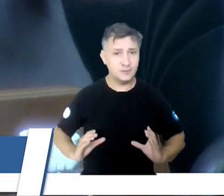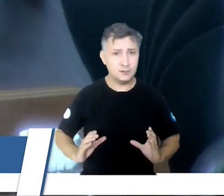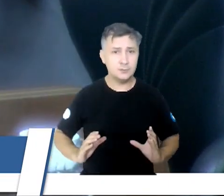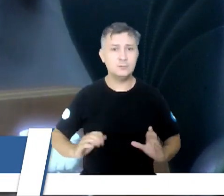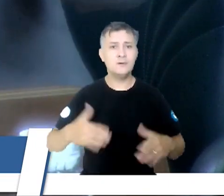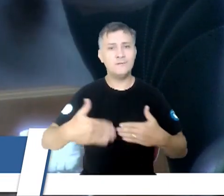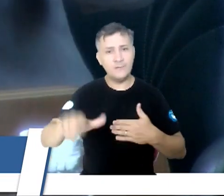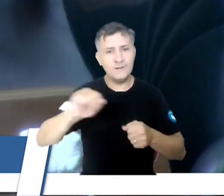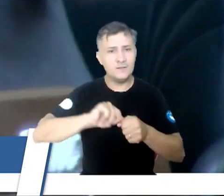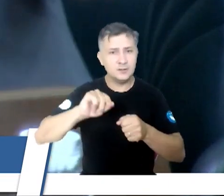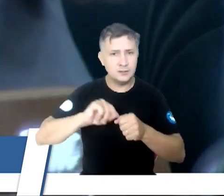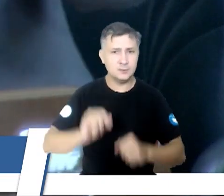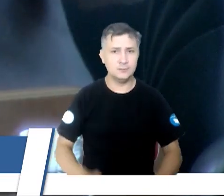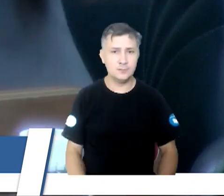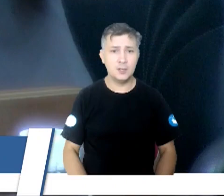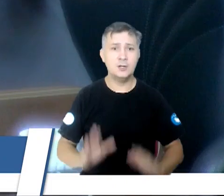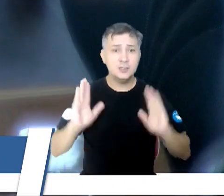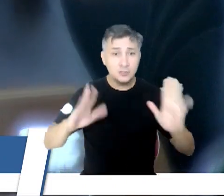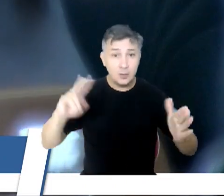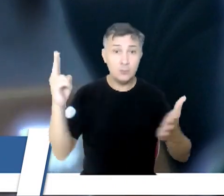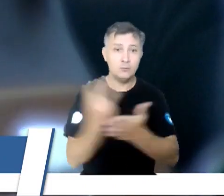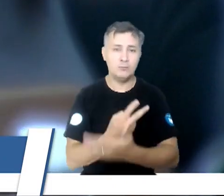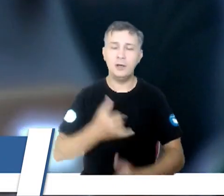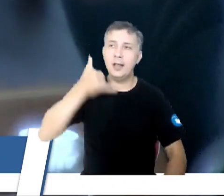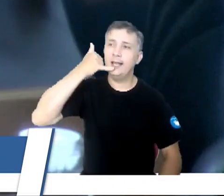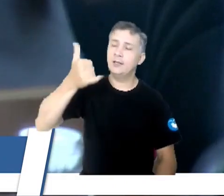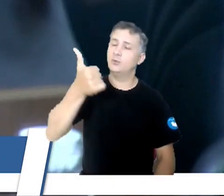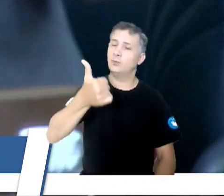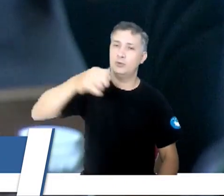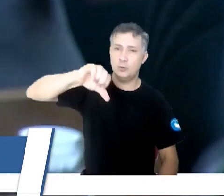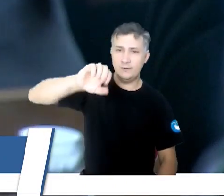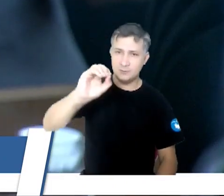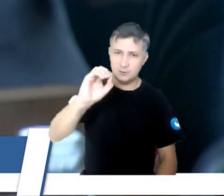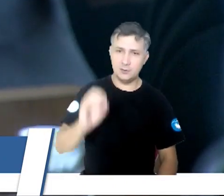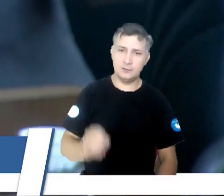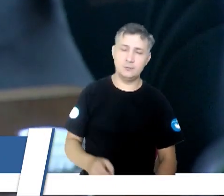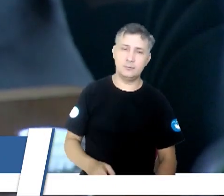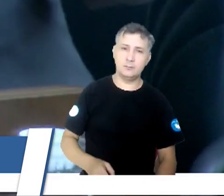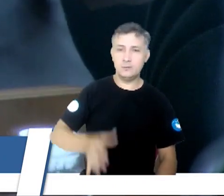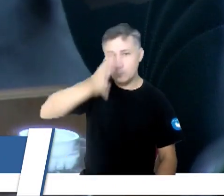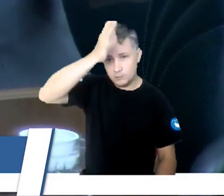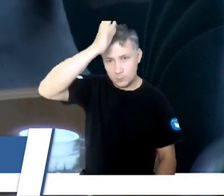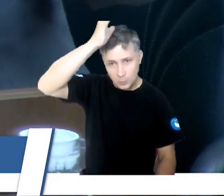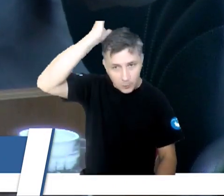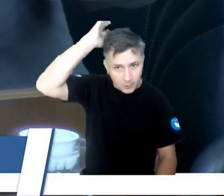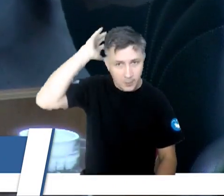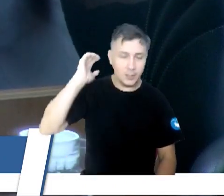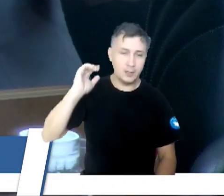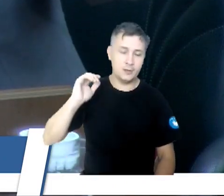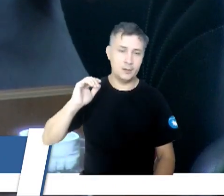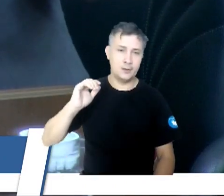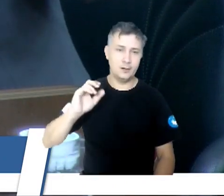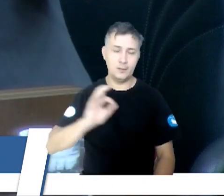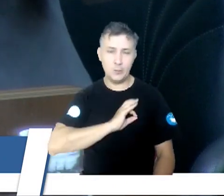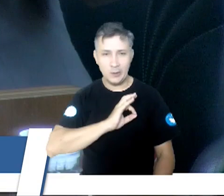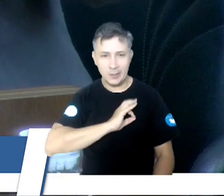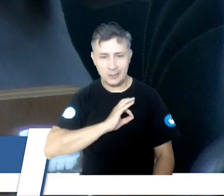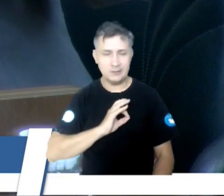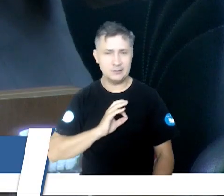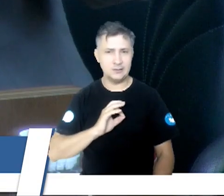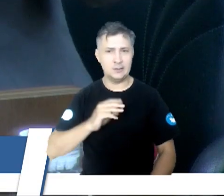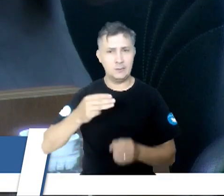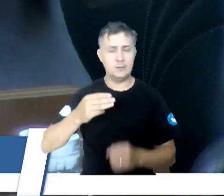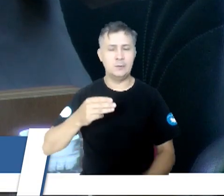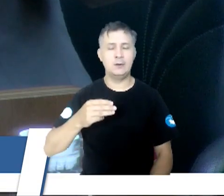choveu, 190, bombeiro, guarda municipal, para interditar, não é isso? Sim. Mas nós temos também que chamar